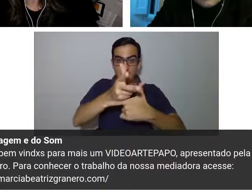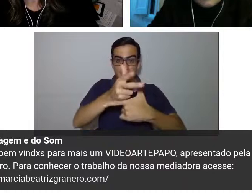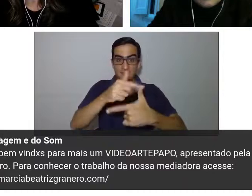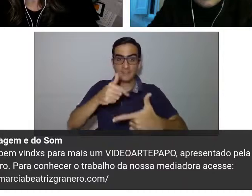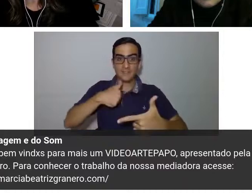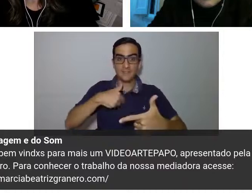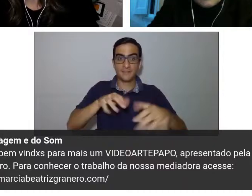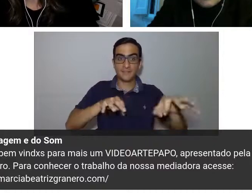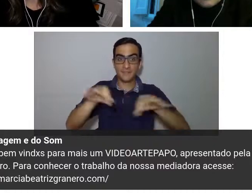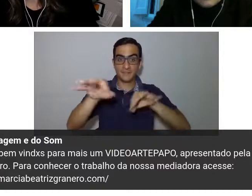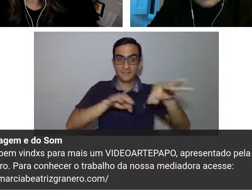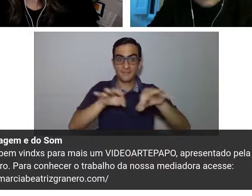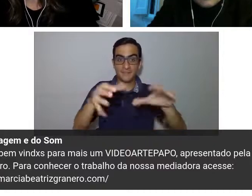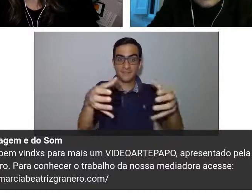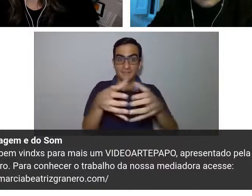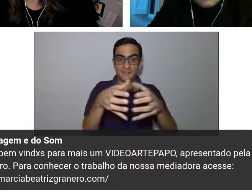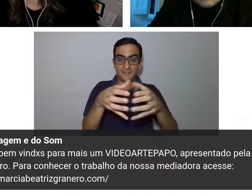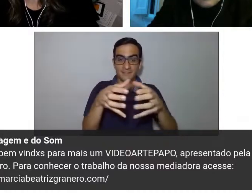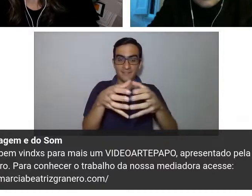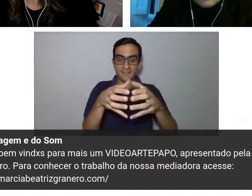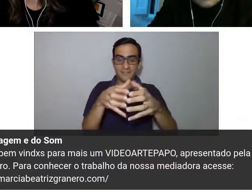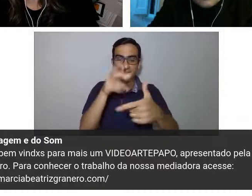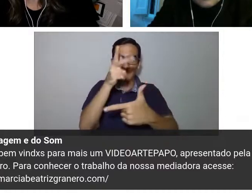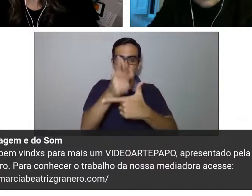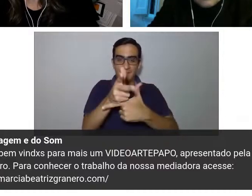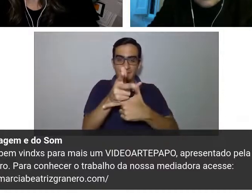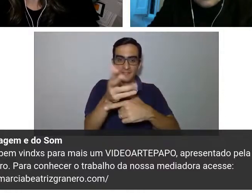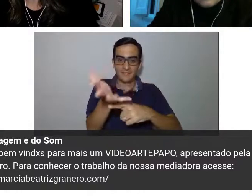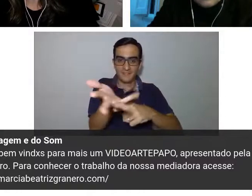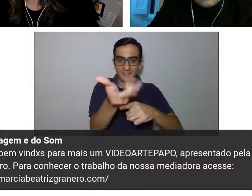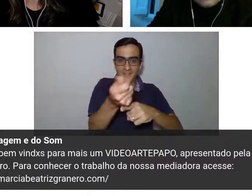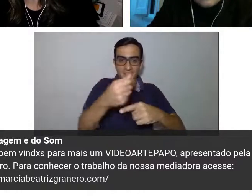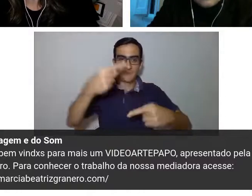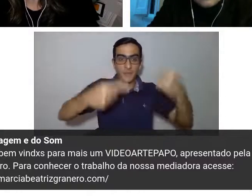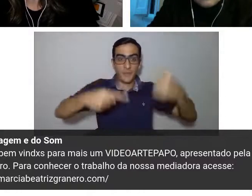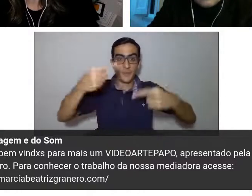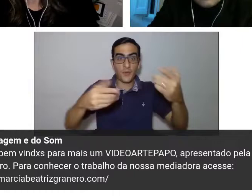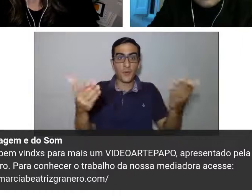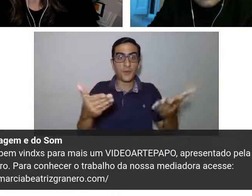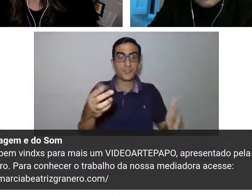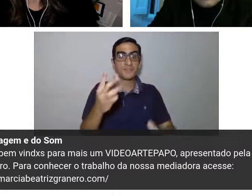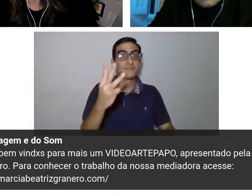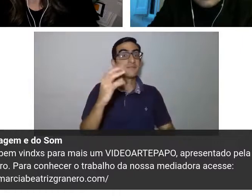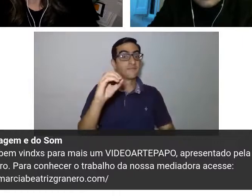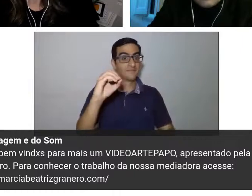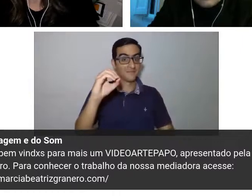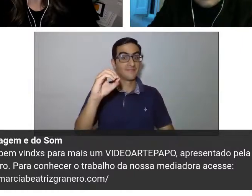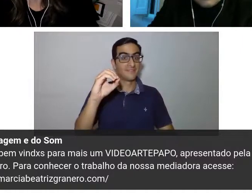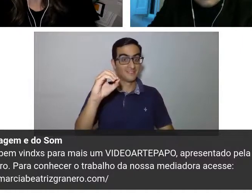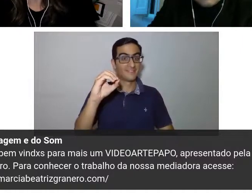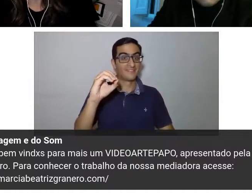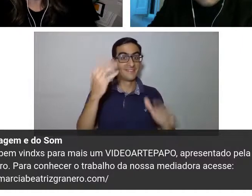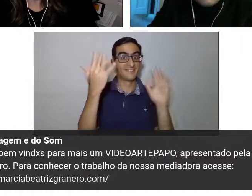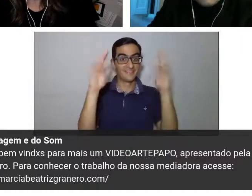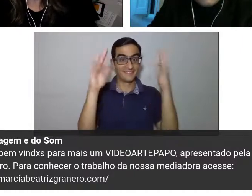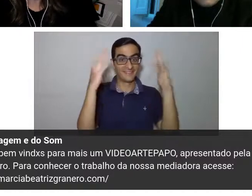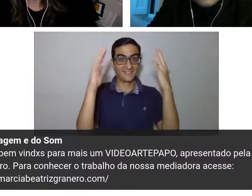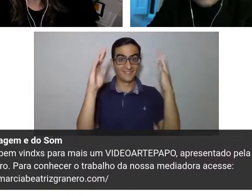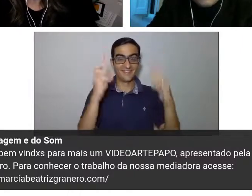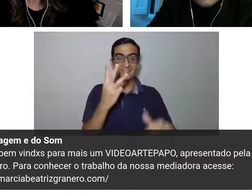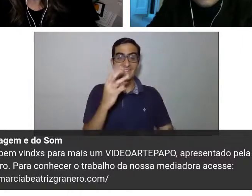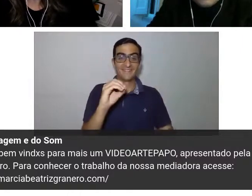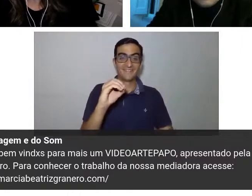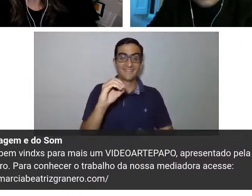Videoarte Papo, que é o 30º hoje. A gente está comemorando o 30º Videoarte